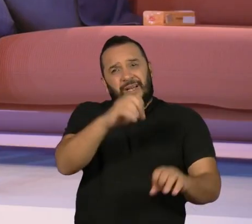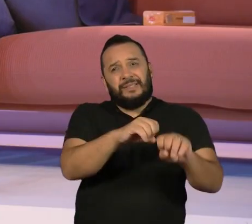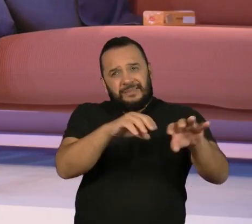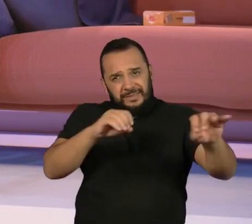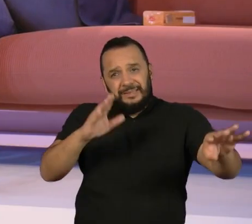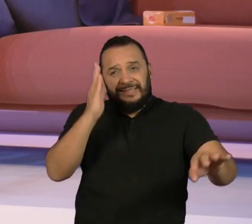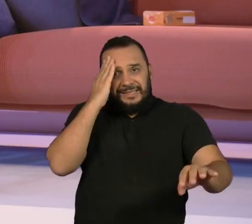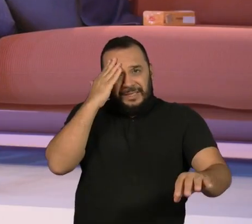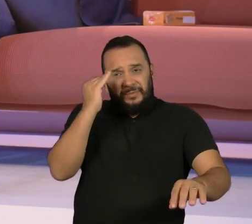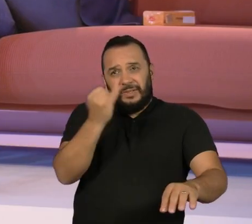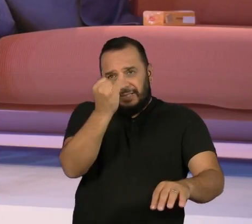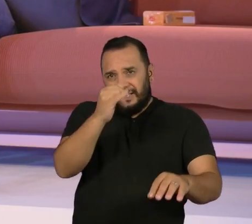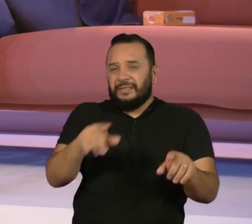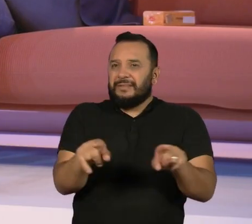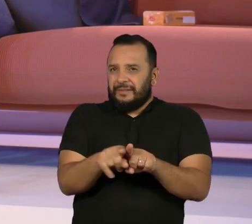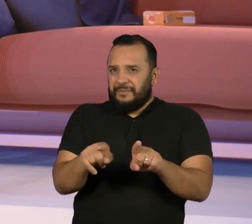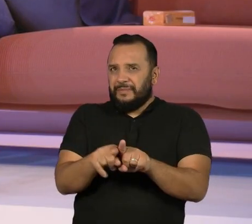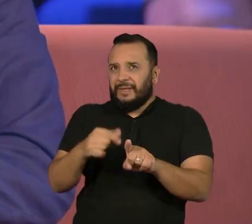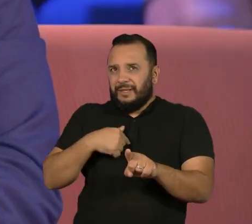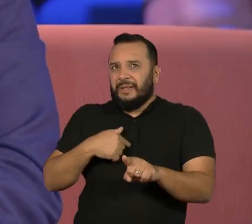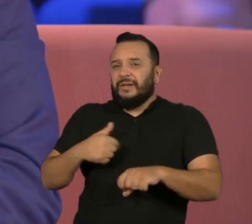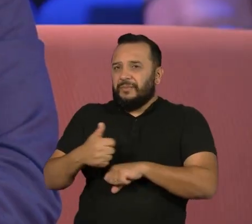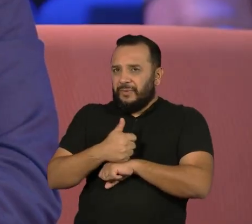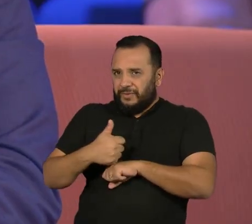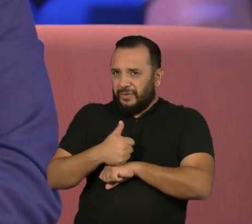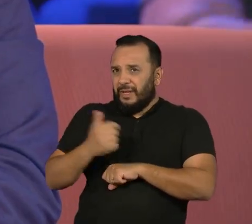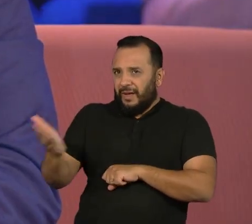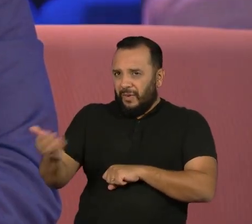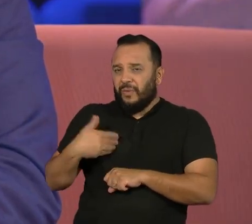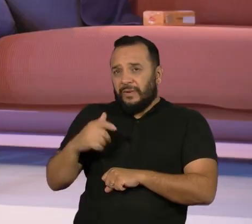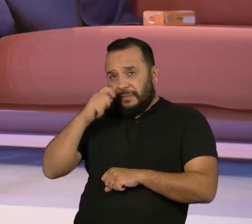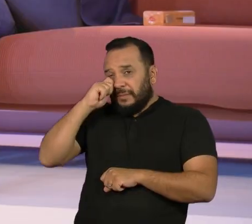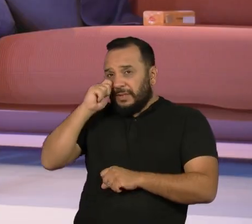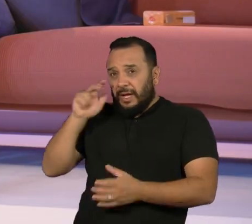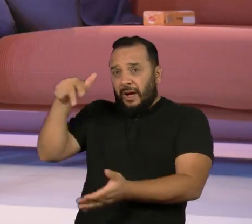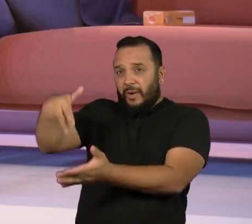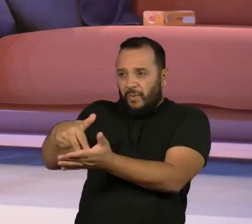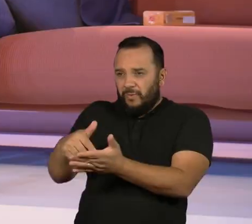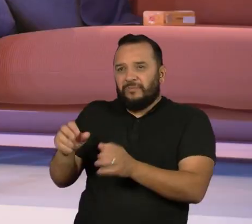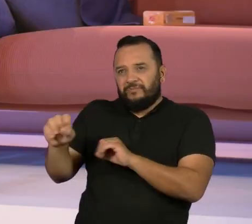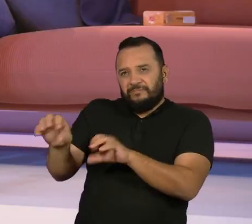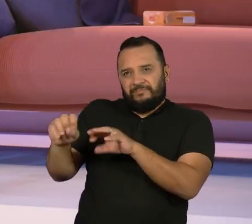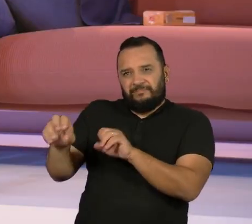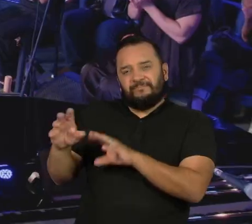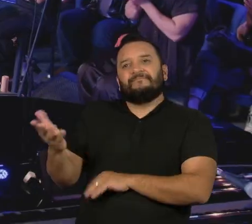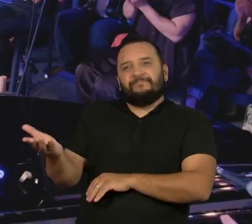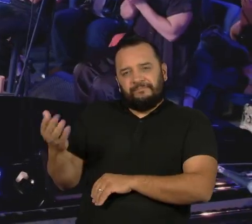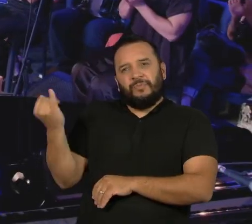grato, especialmente aos nossos profissionais cariocas do ensino. Eu acho muito legal.